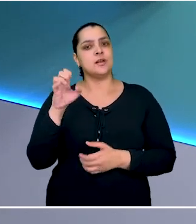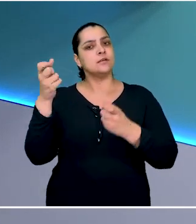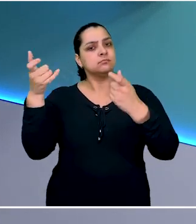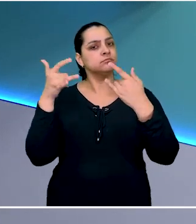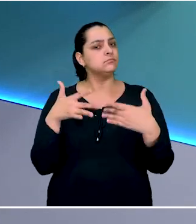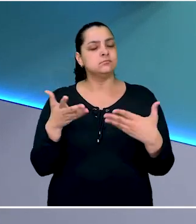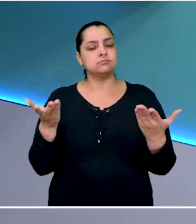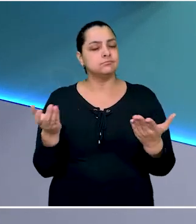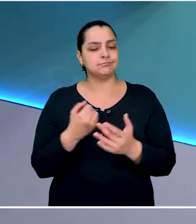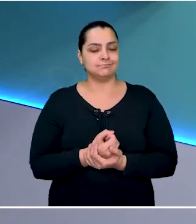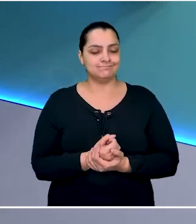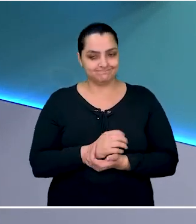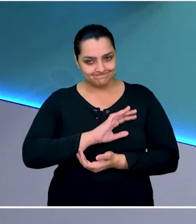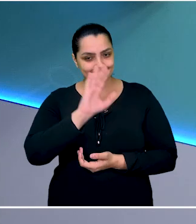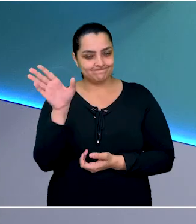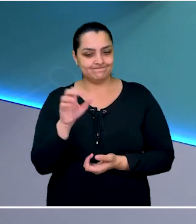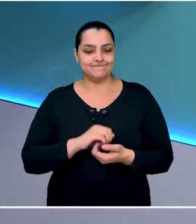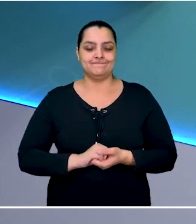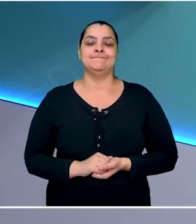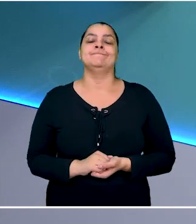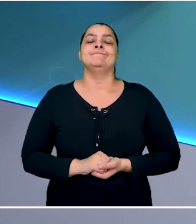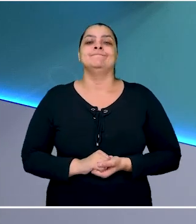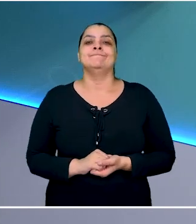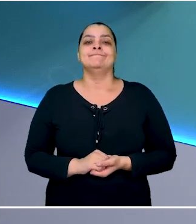esse caso pra gente. Oi, Michele.